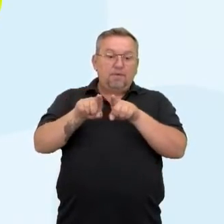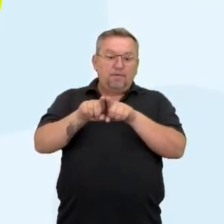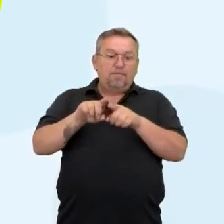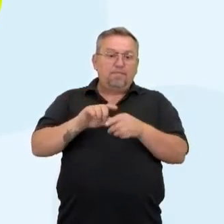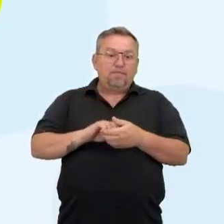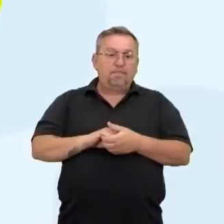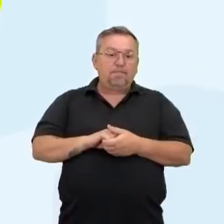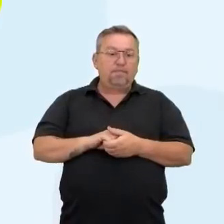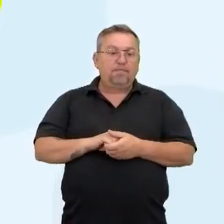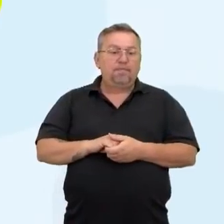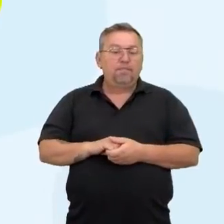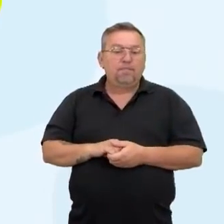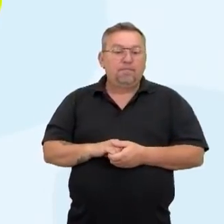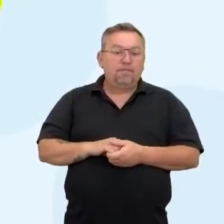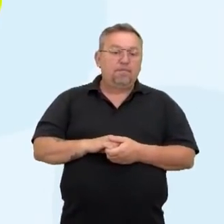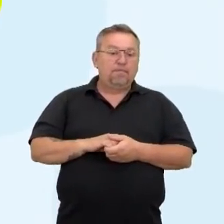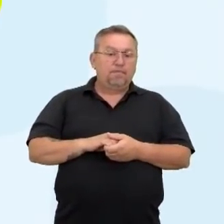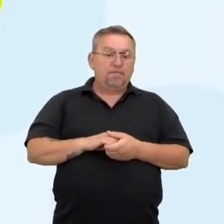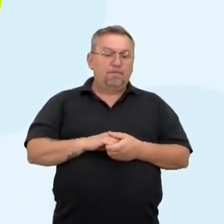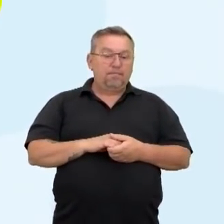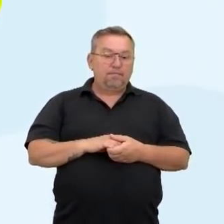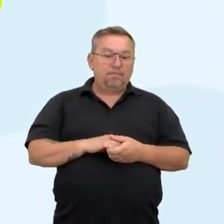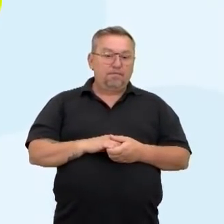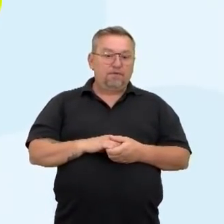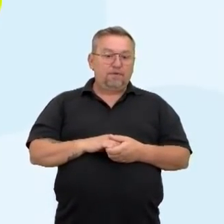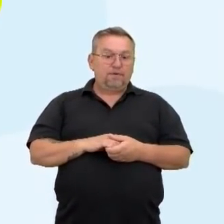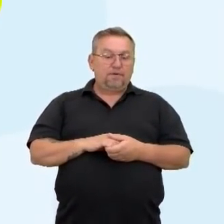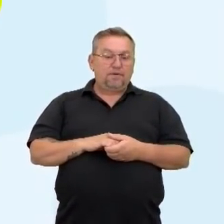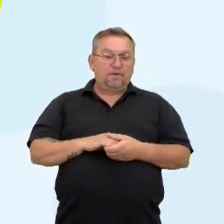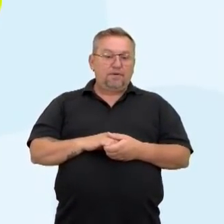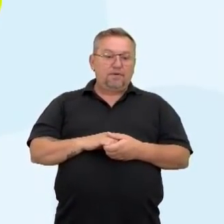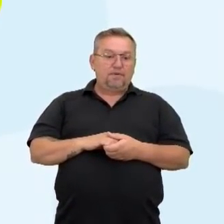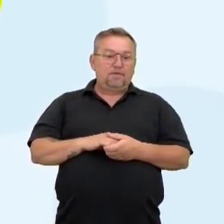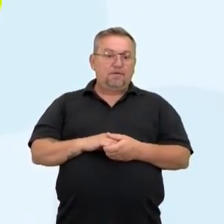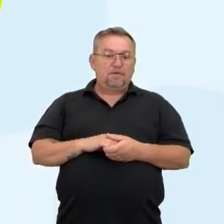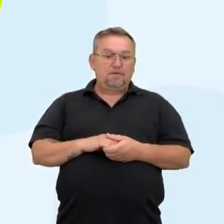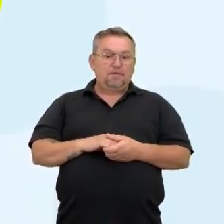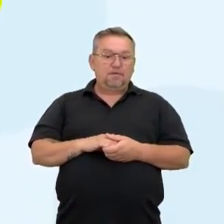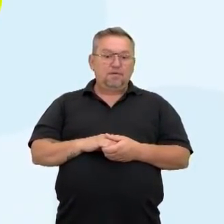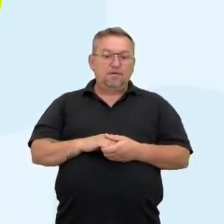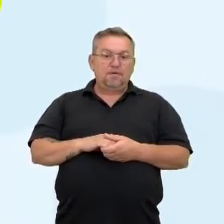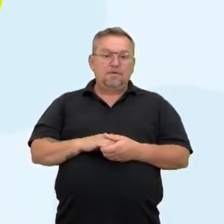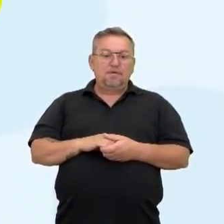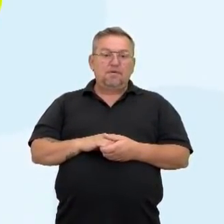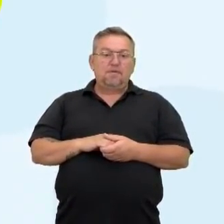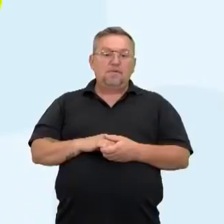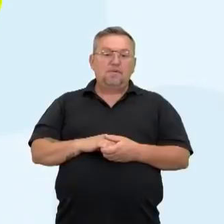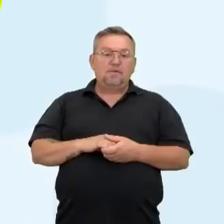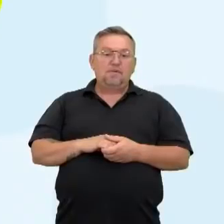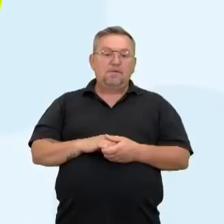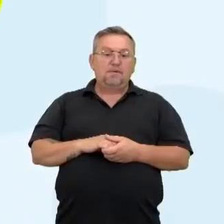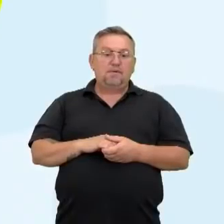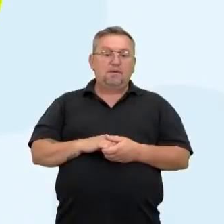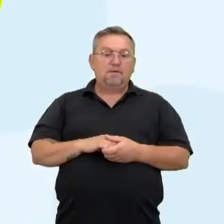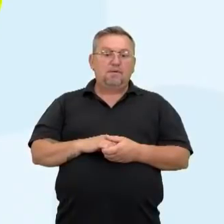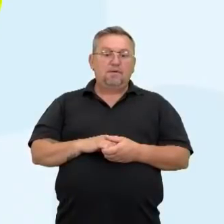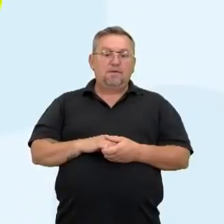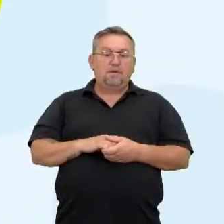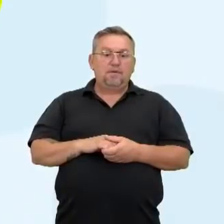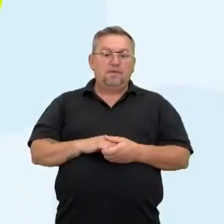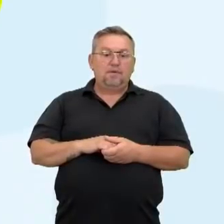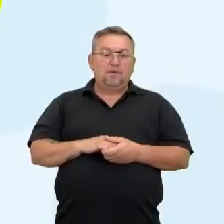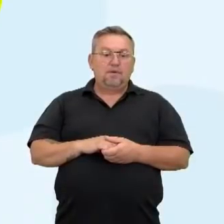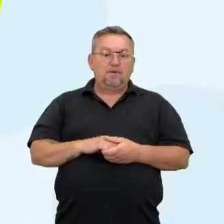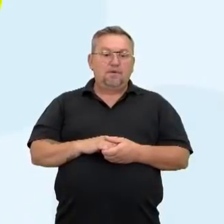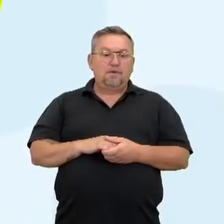you, né? Não existe yous, tá? É you. E aí eat. E aí eu peguei, né? Deixei aqui